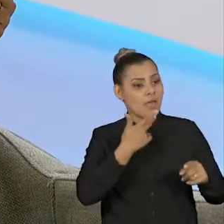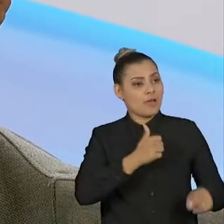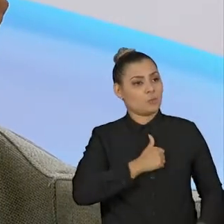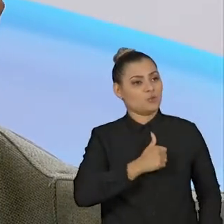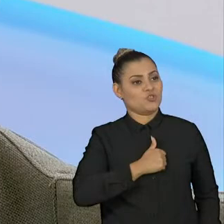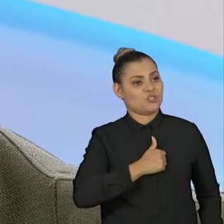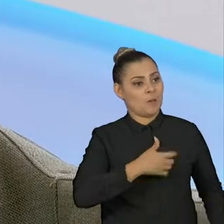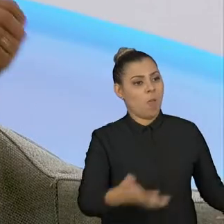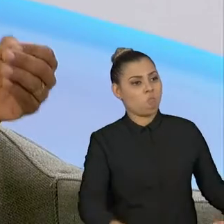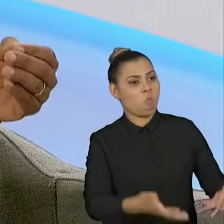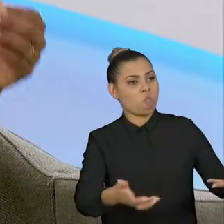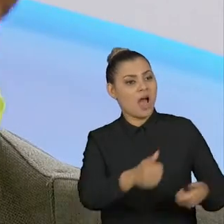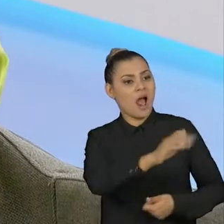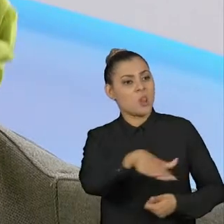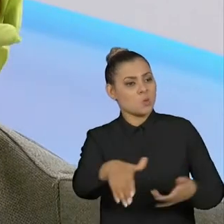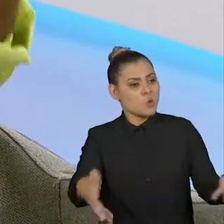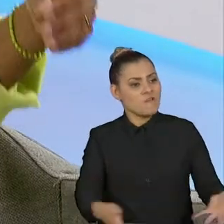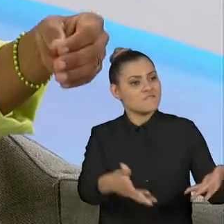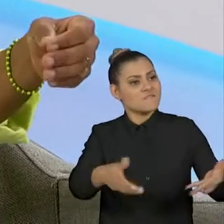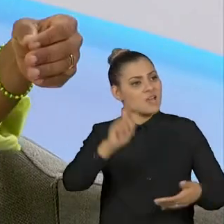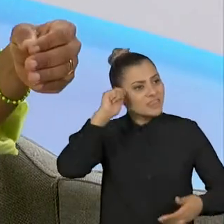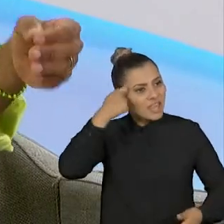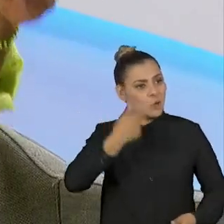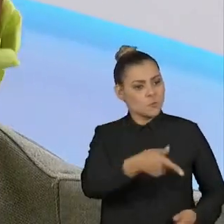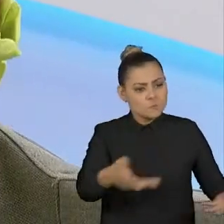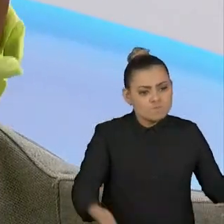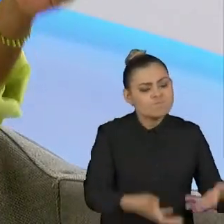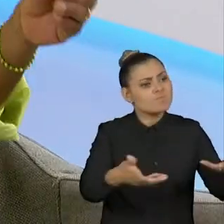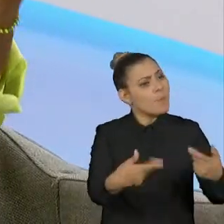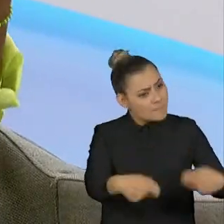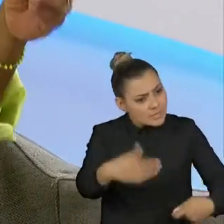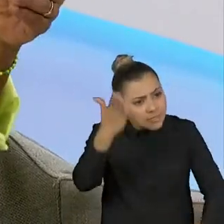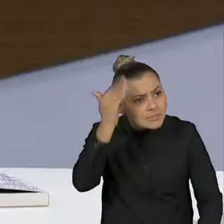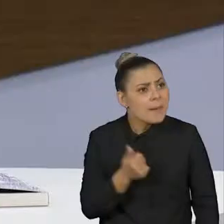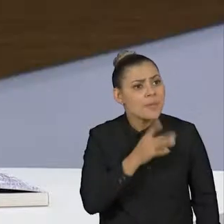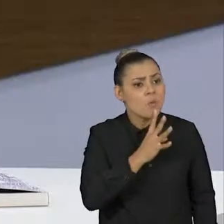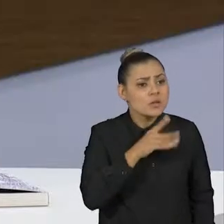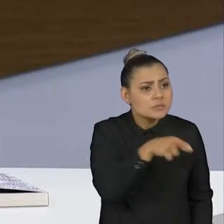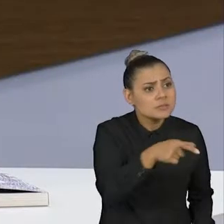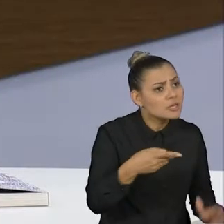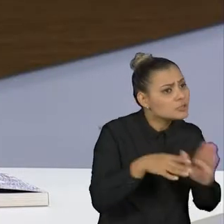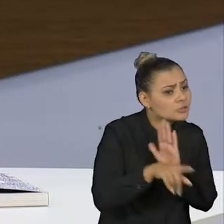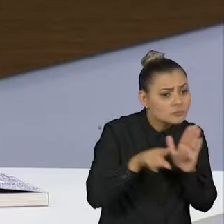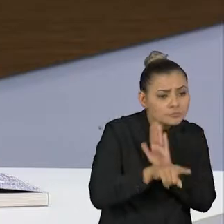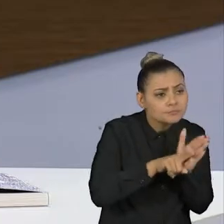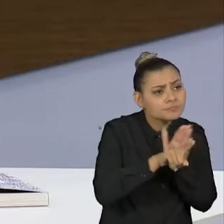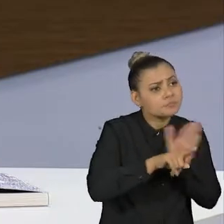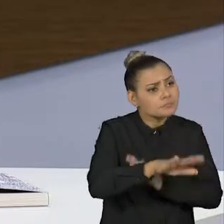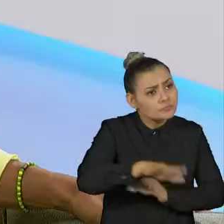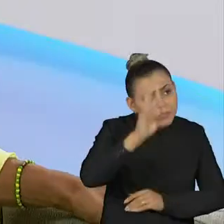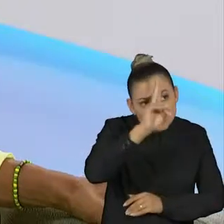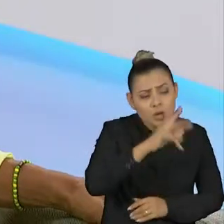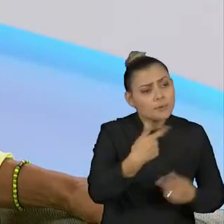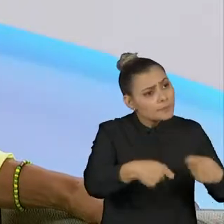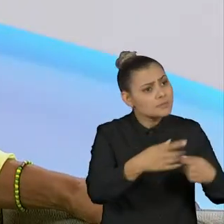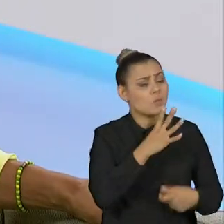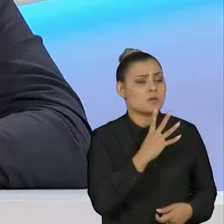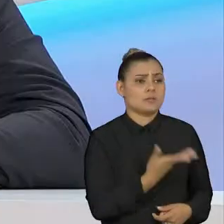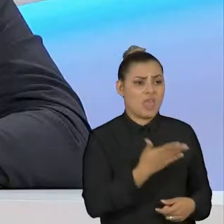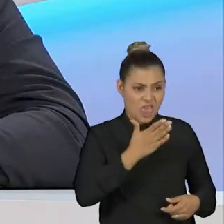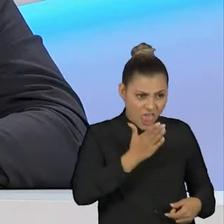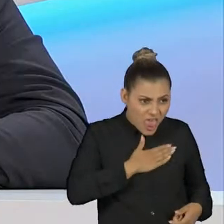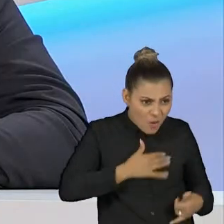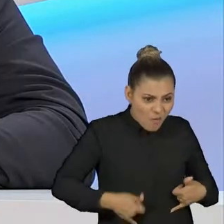autoestima dos estudantes afrodescendentes que precisam saber disso. E repito para você, Tiago, que eu não